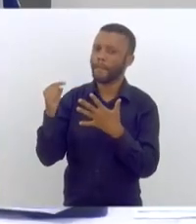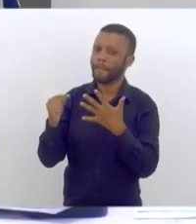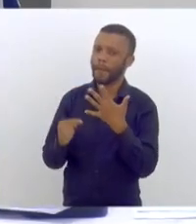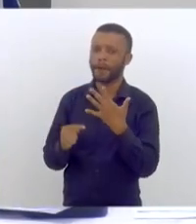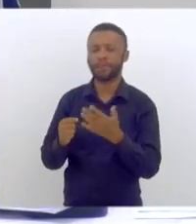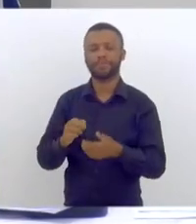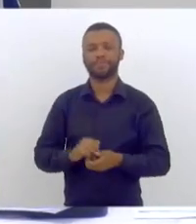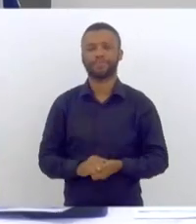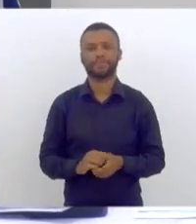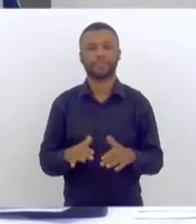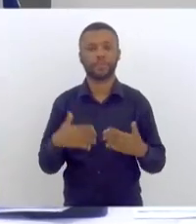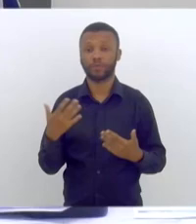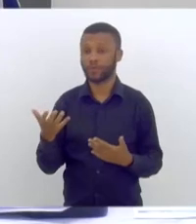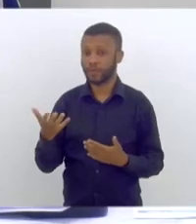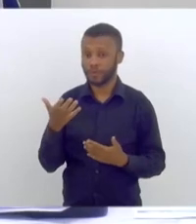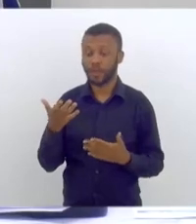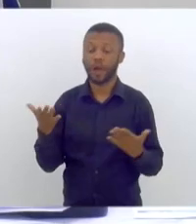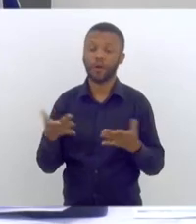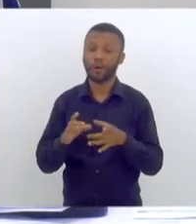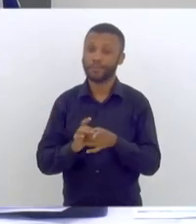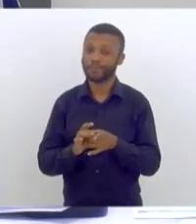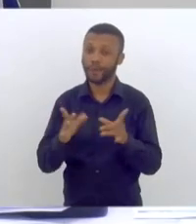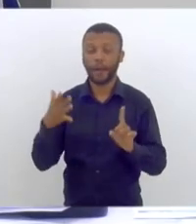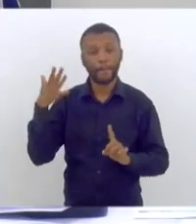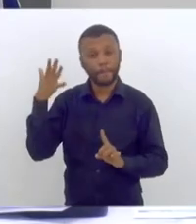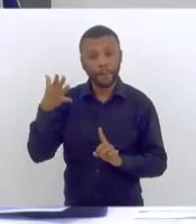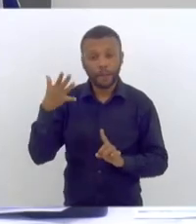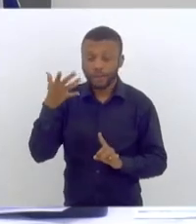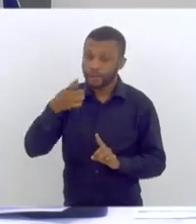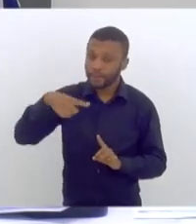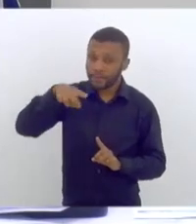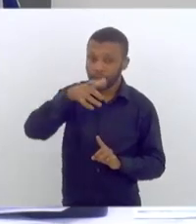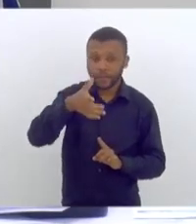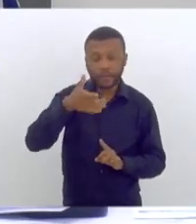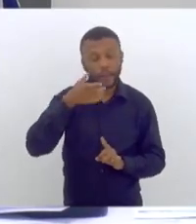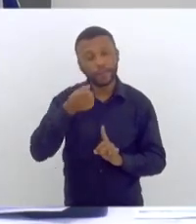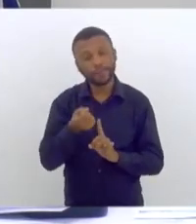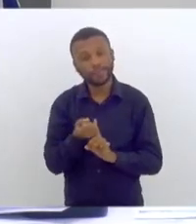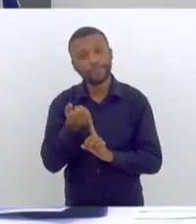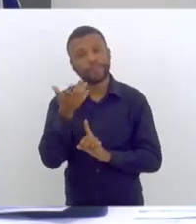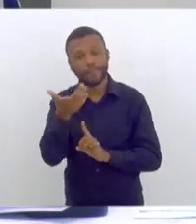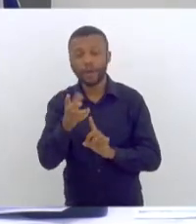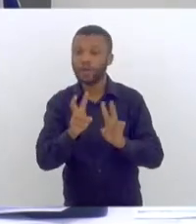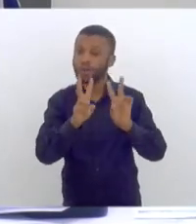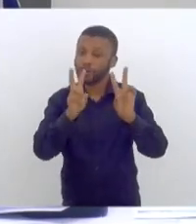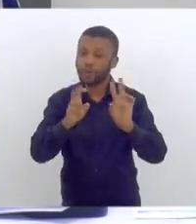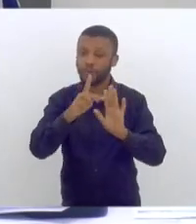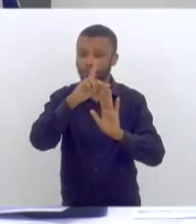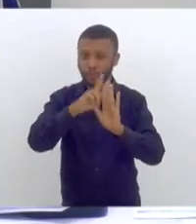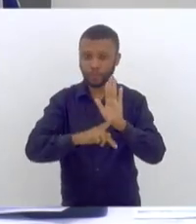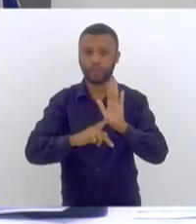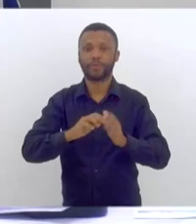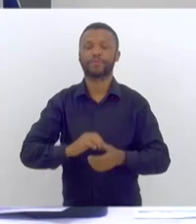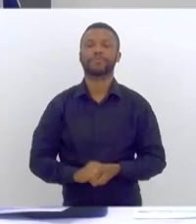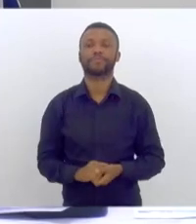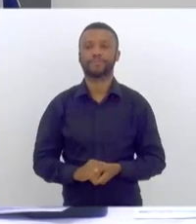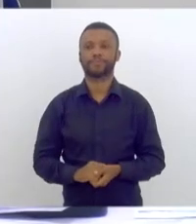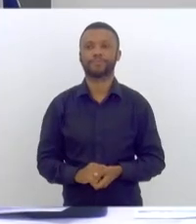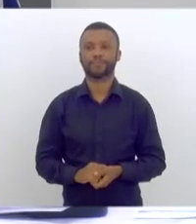eu queria abrir a palavra para qualquer um que deseja se expressar ainda sobre a matéria